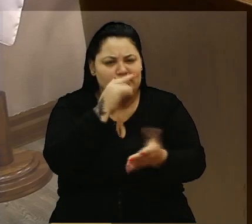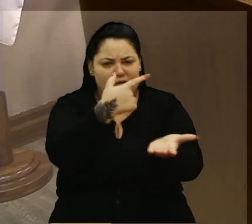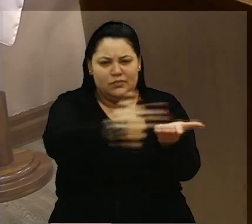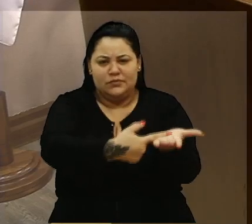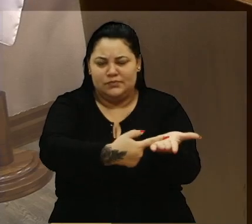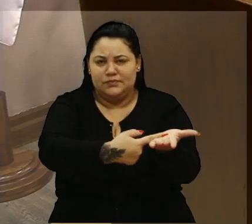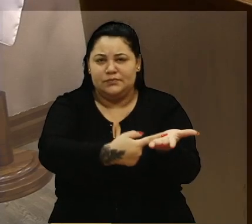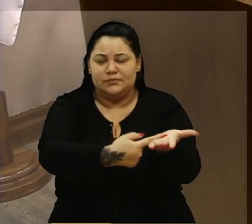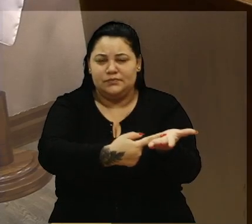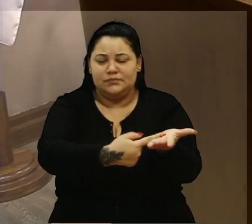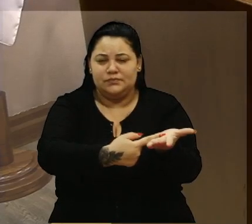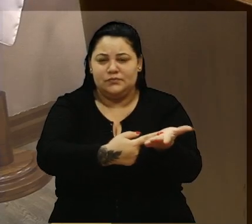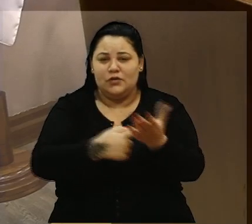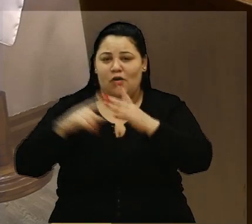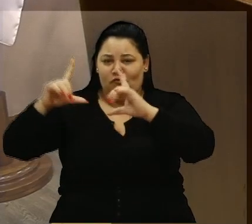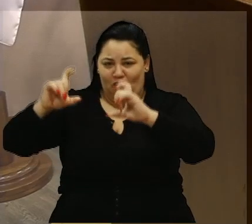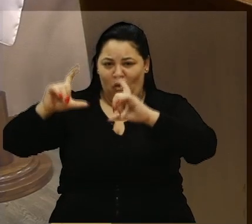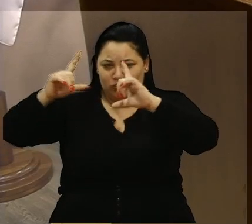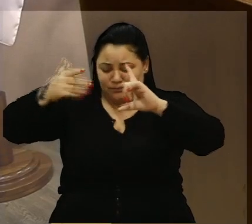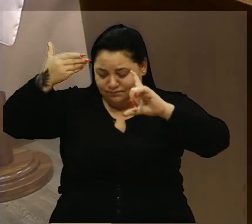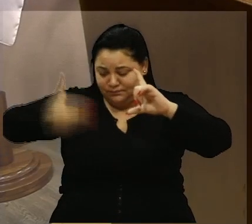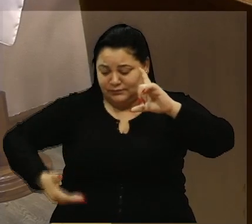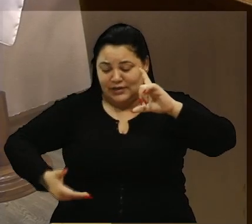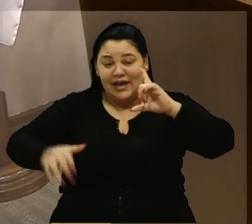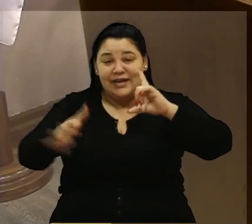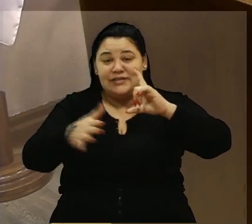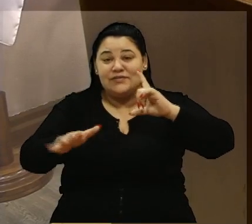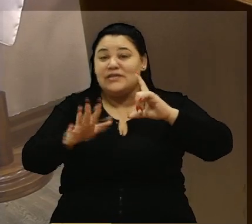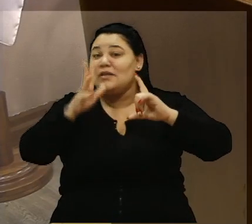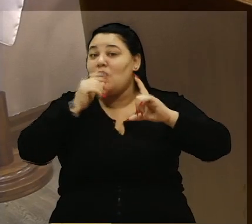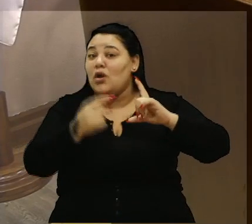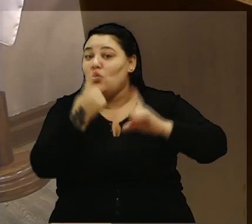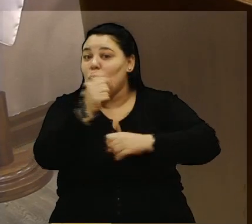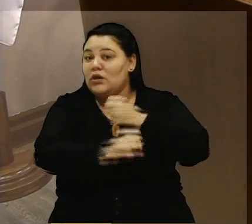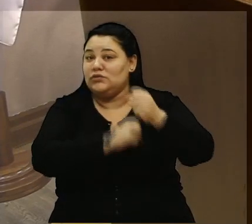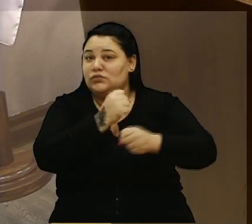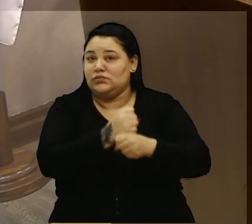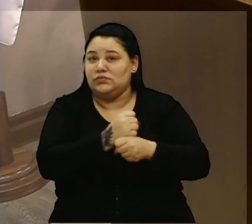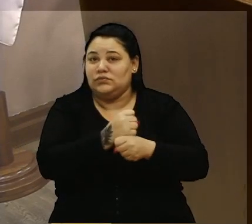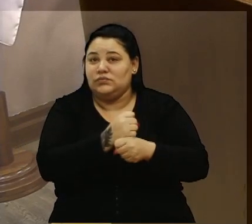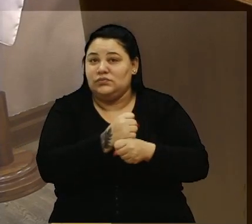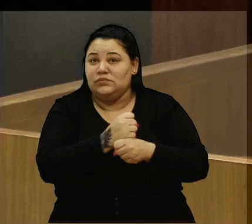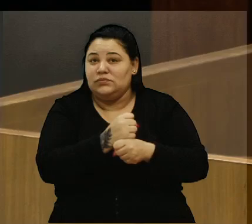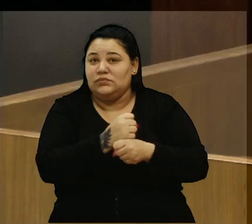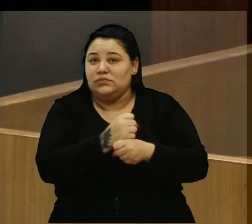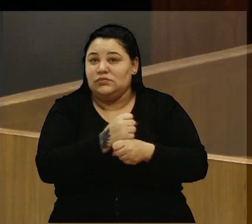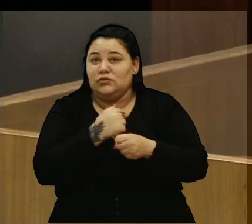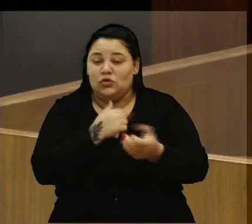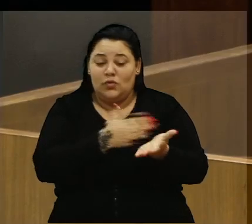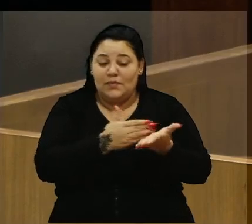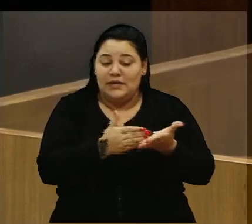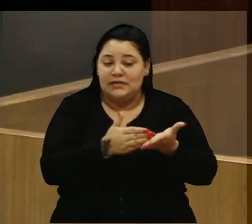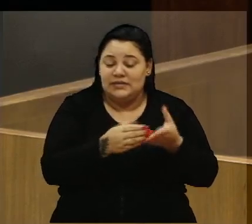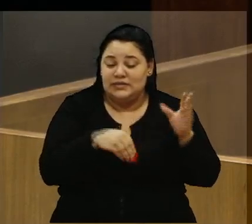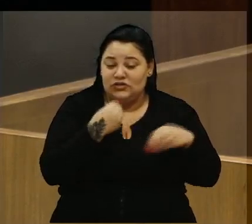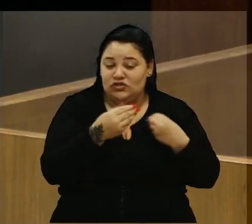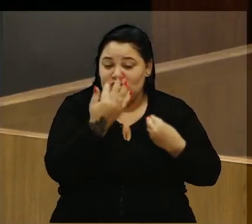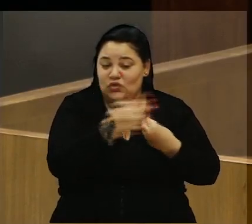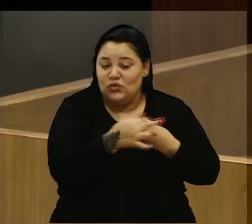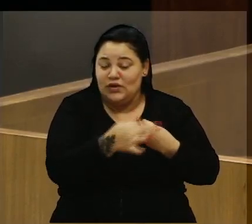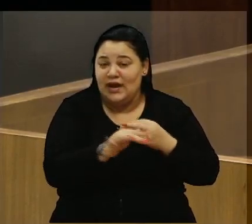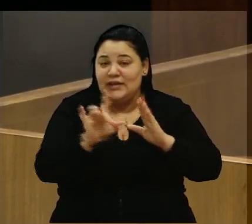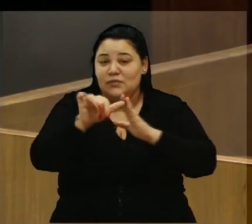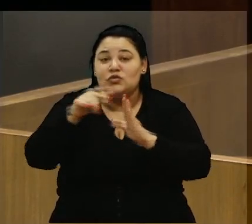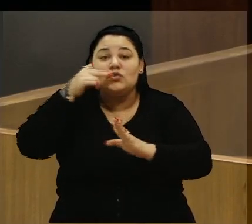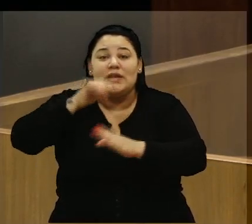de imagem, muitas vezes, demora um ano e meio. Quando tu começou a sentir dor, tu foi lá e tu pediu, e às vezes tu vai conseguir 2